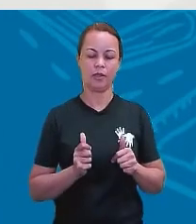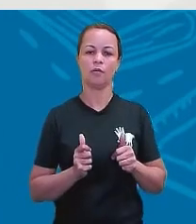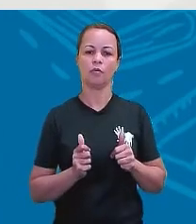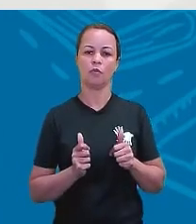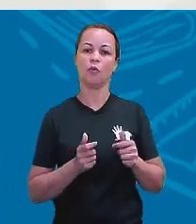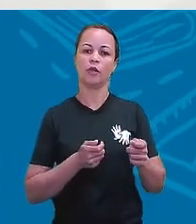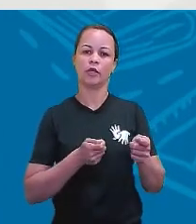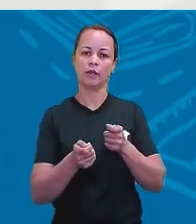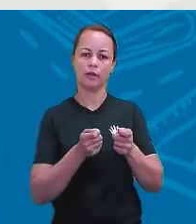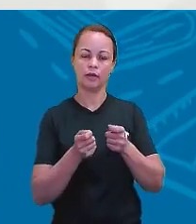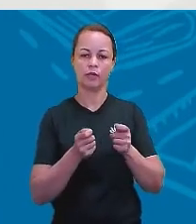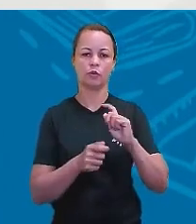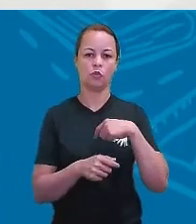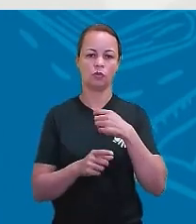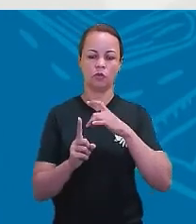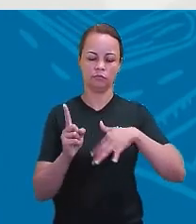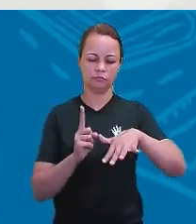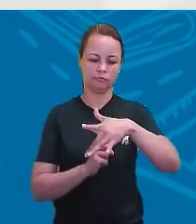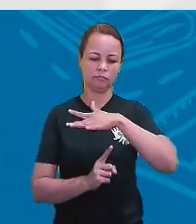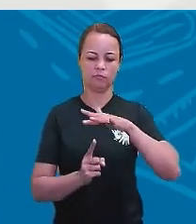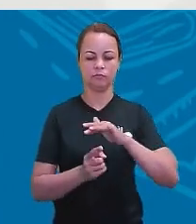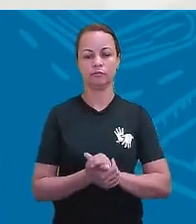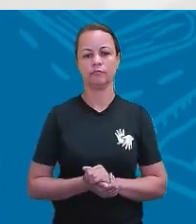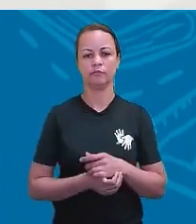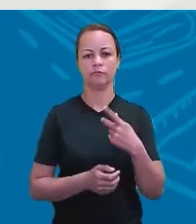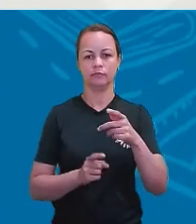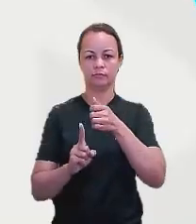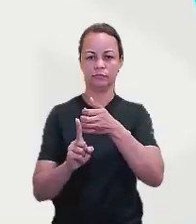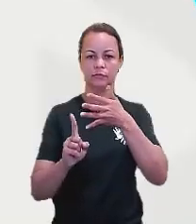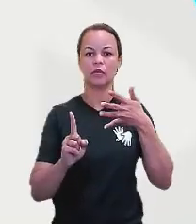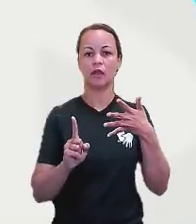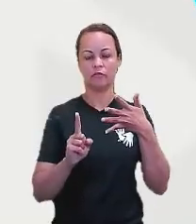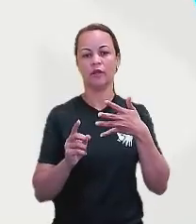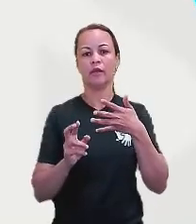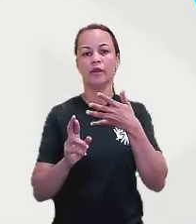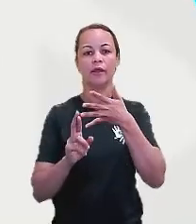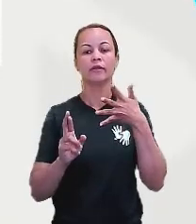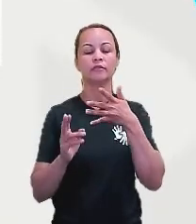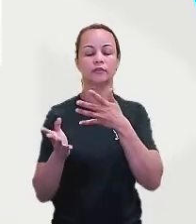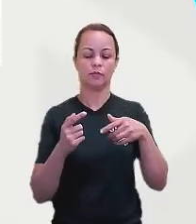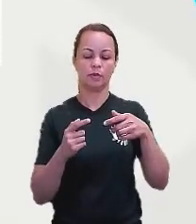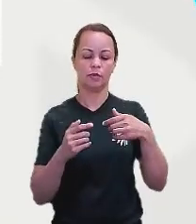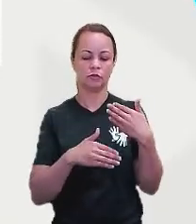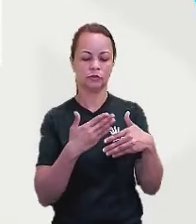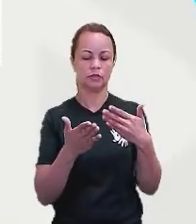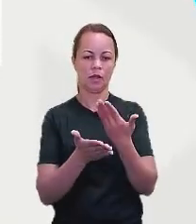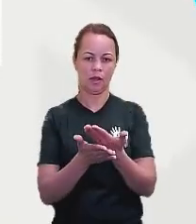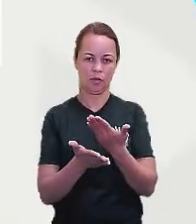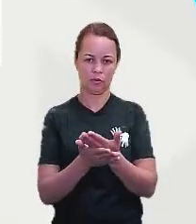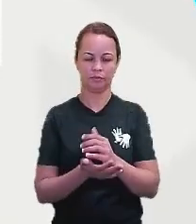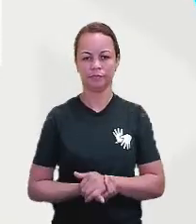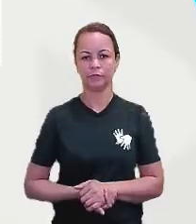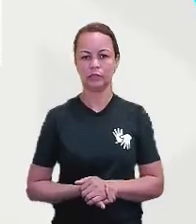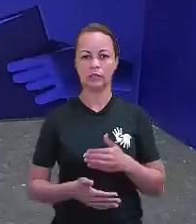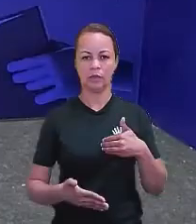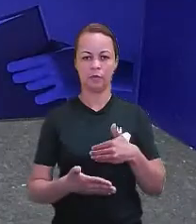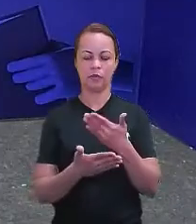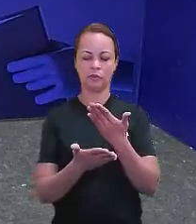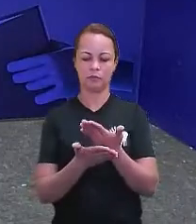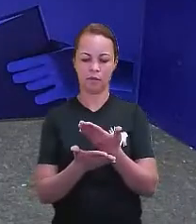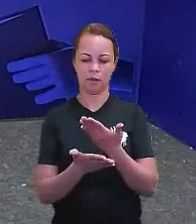nosso meio ambiente, tá ok? Essas foram as referências que foram utilizadas para produzir a nossa aula. Até a nossa próxima